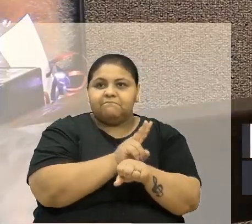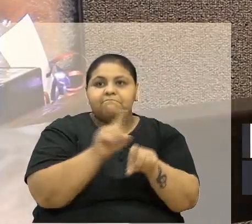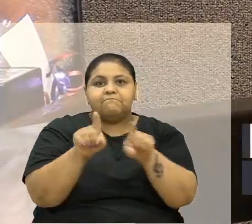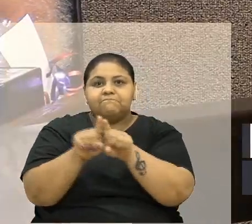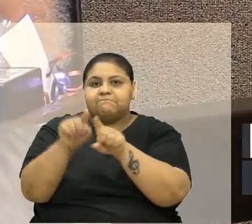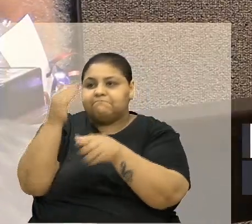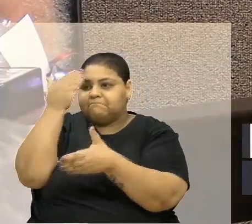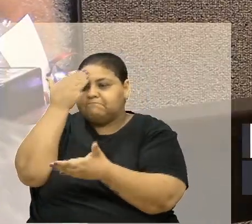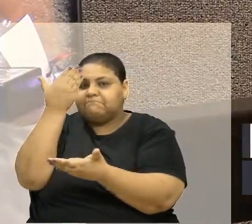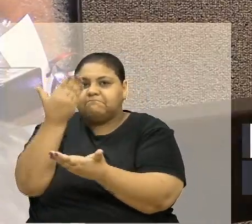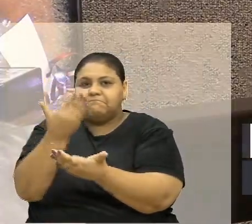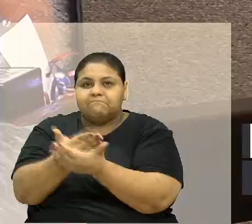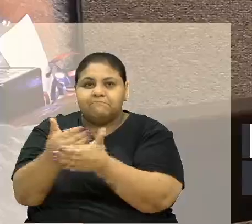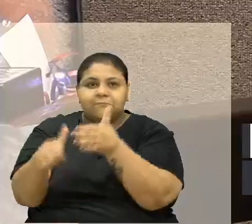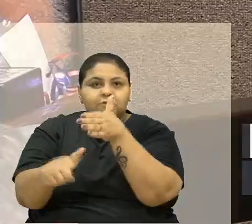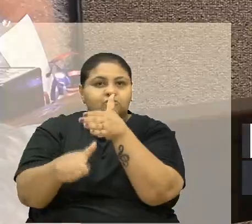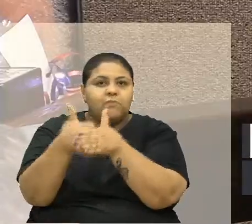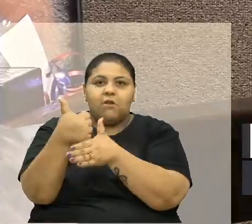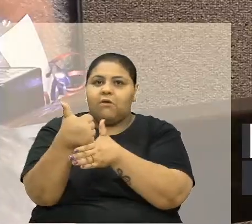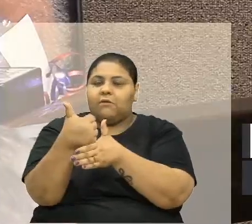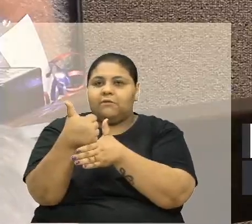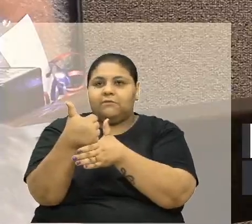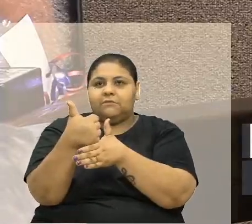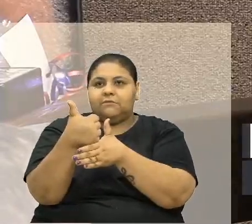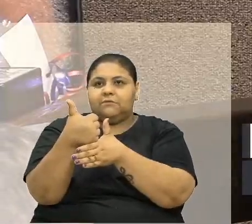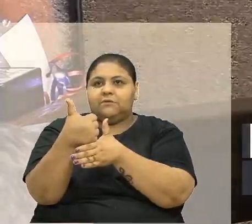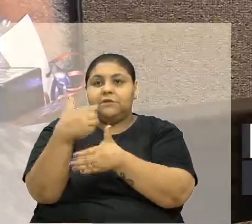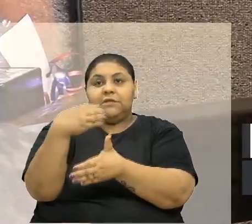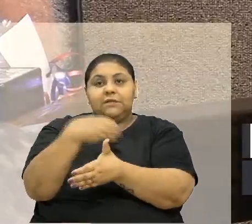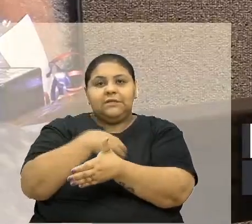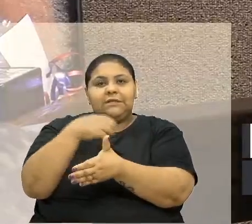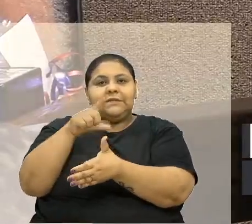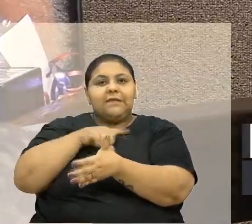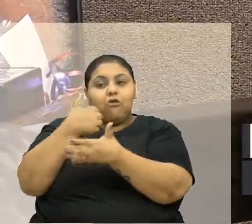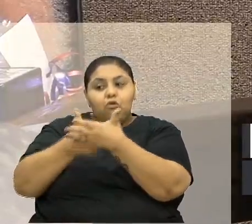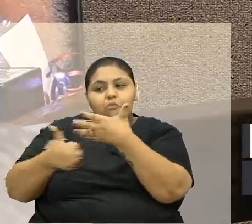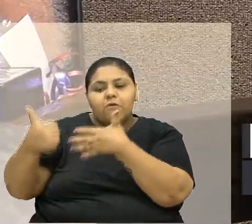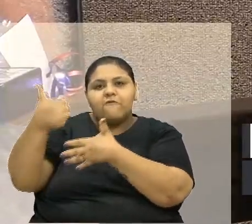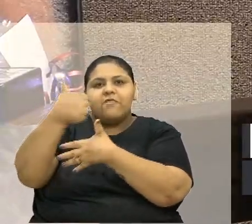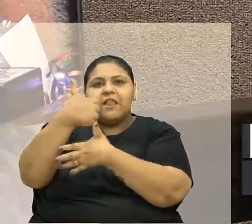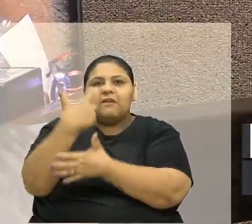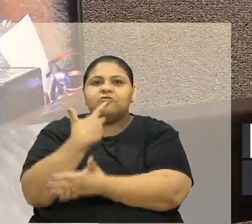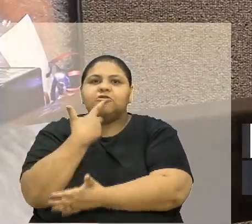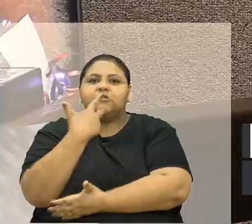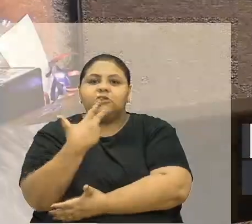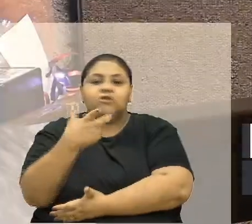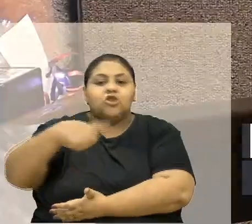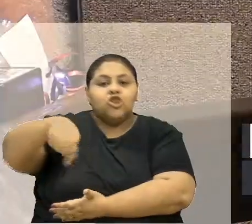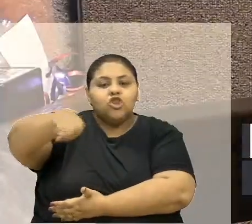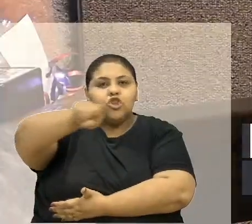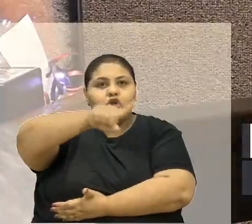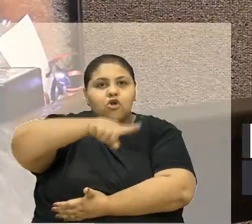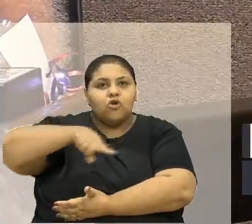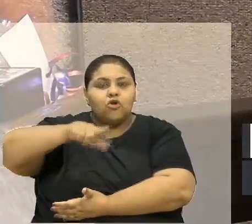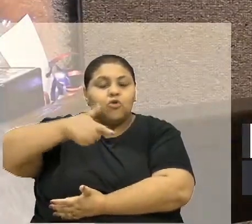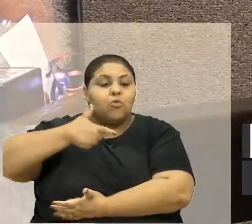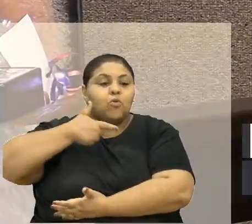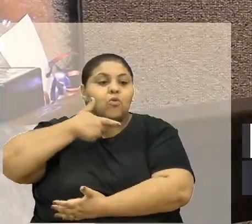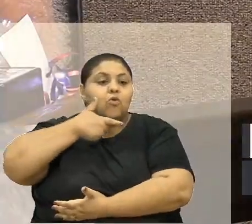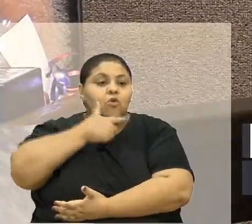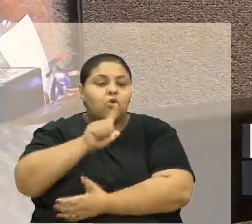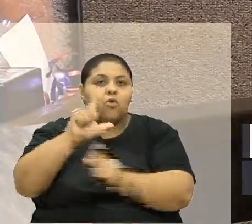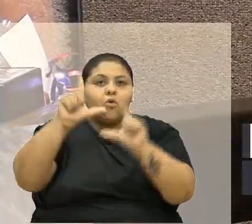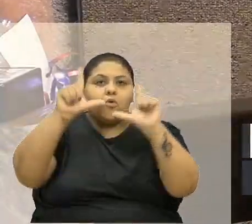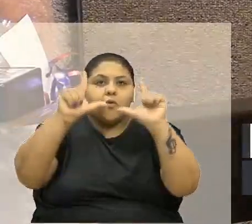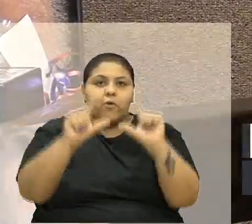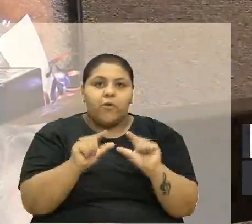acreditando, vereador Felipe, que a melhor coisa que a gente tem o privilégio de dizer que nós conseguimos